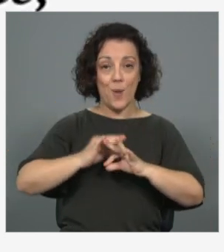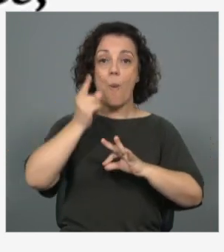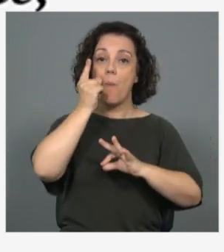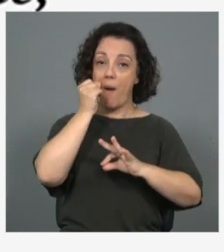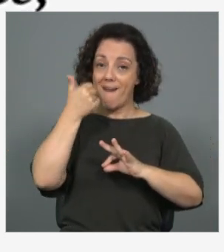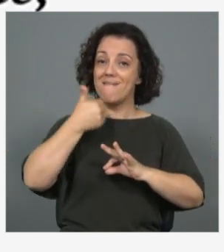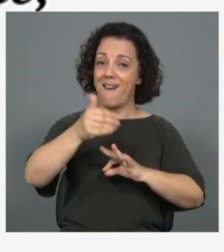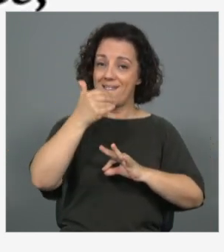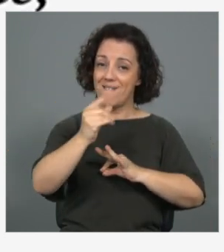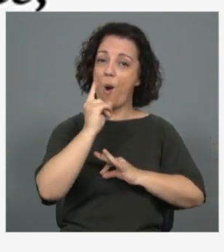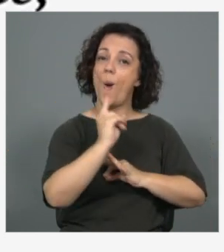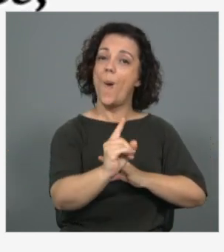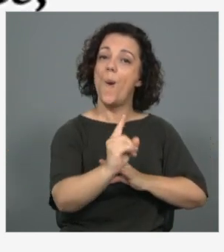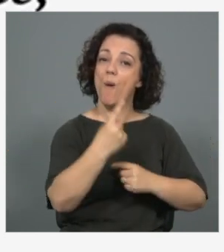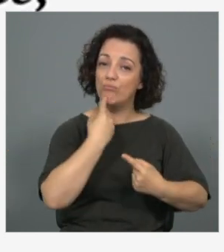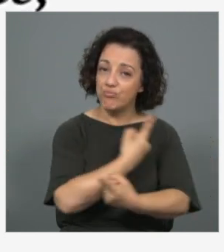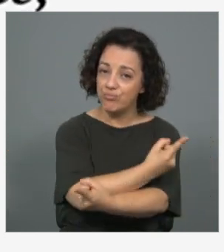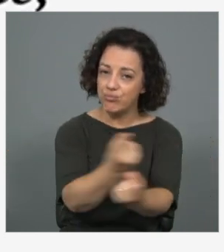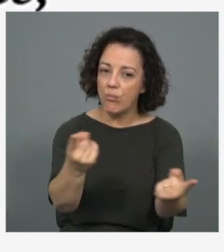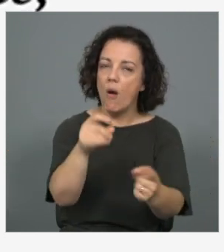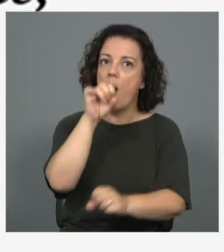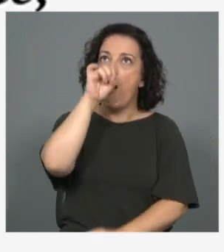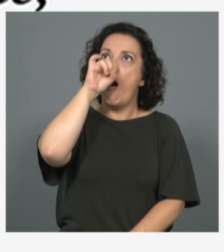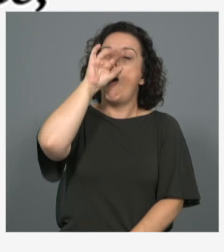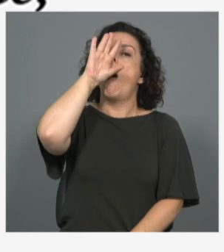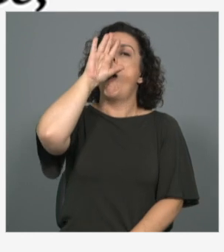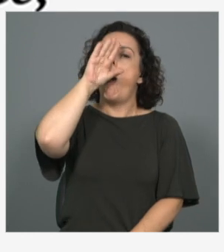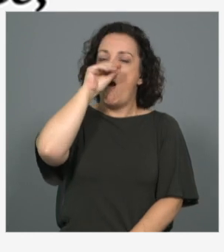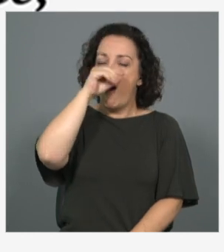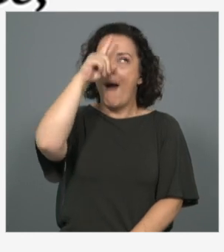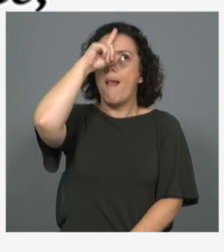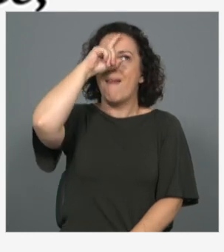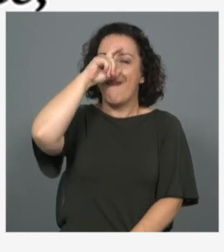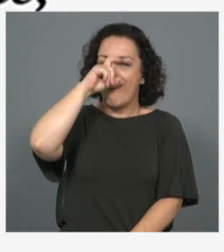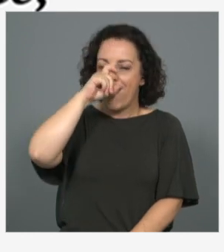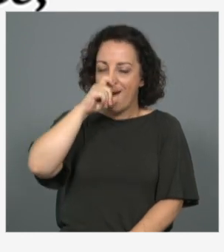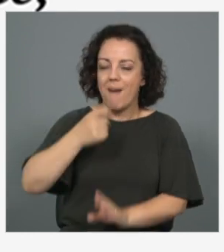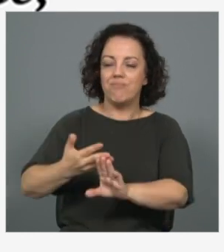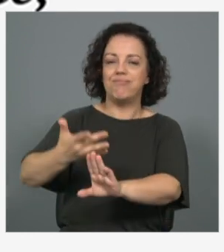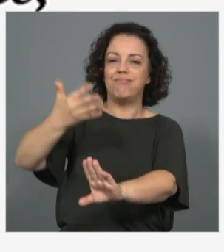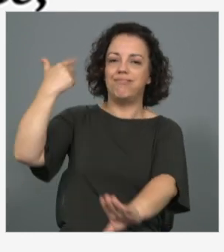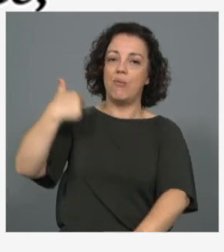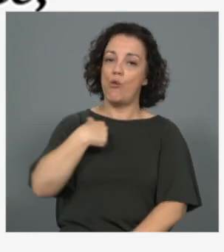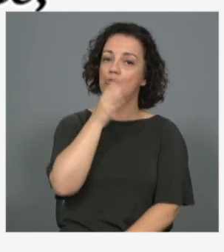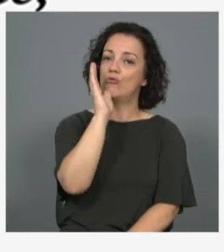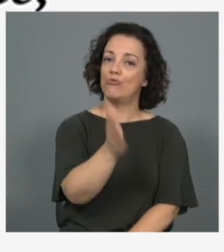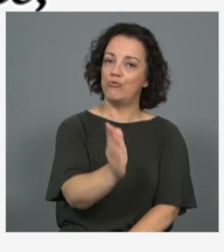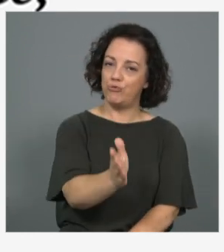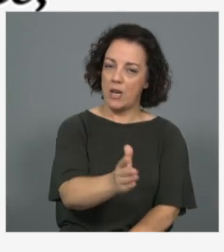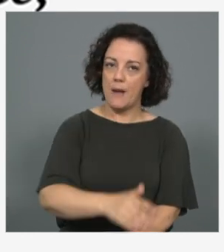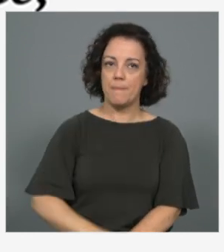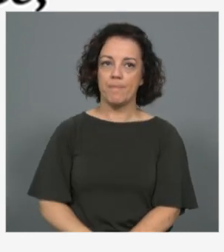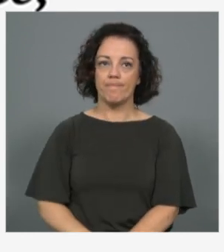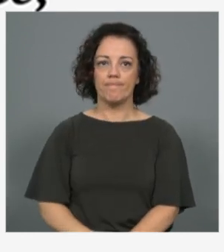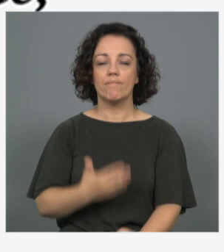nome, vos ensinará todas as coisas e vos recordará tudo o que eu vos disse.